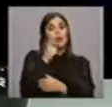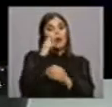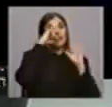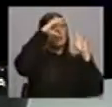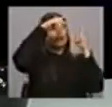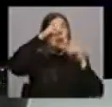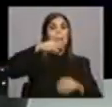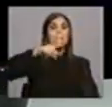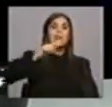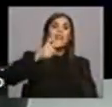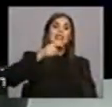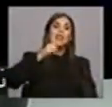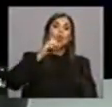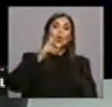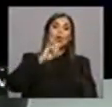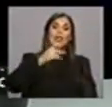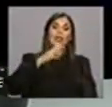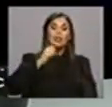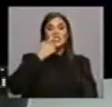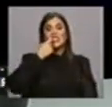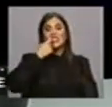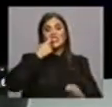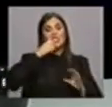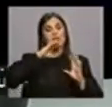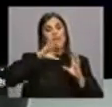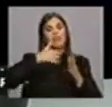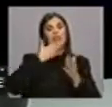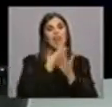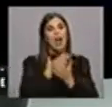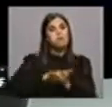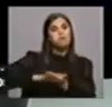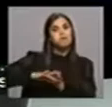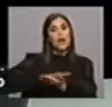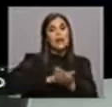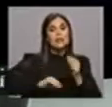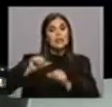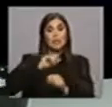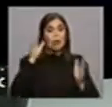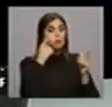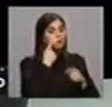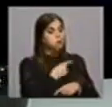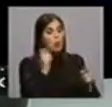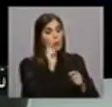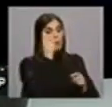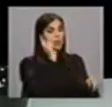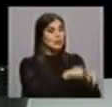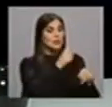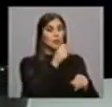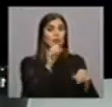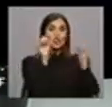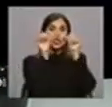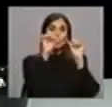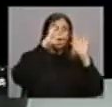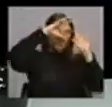E porquê? Porque os meteoritos são, no fundo, a caixa negra química que registra os primeiros tempos do Sistema Solar. São